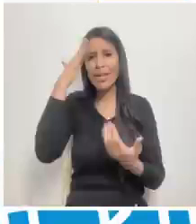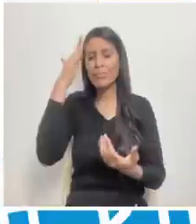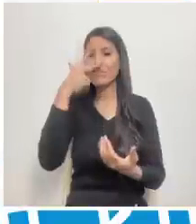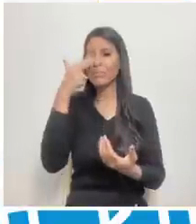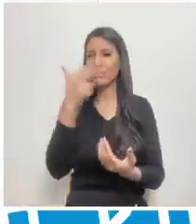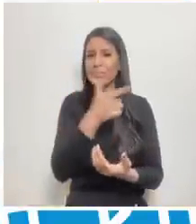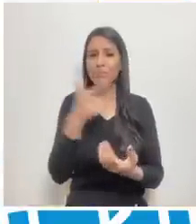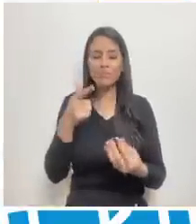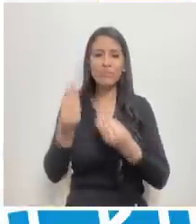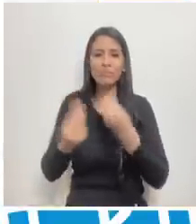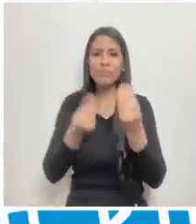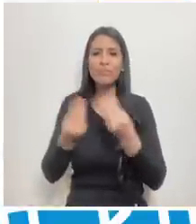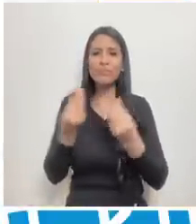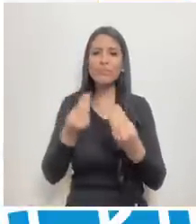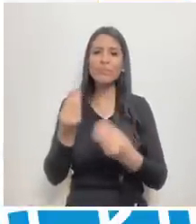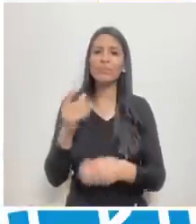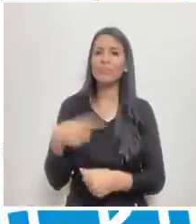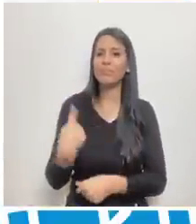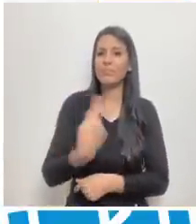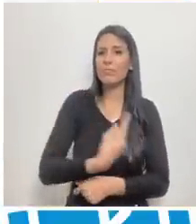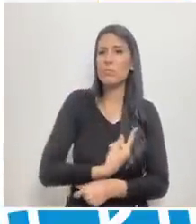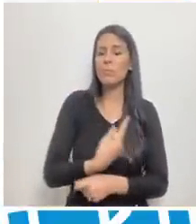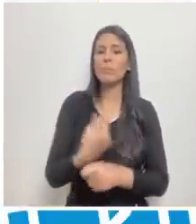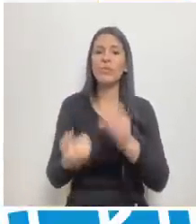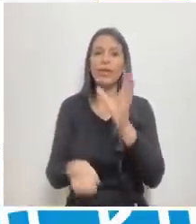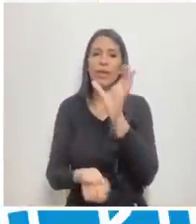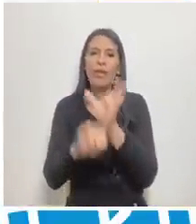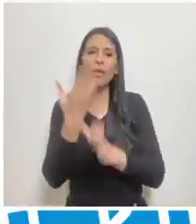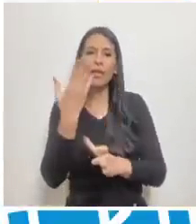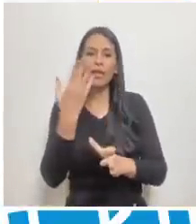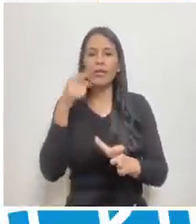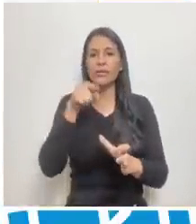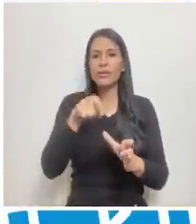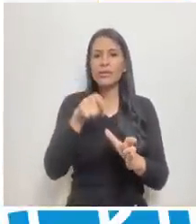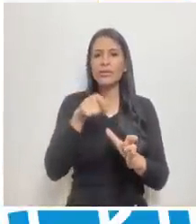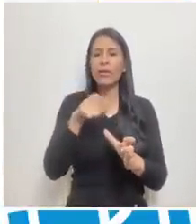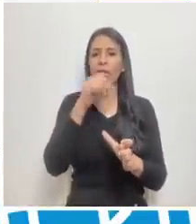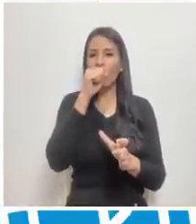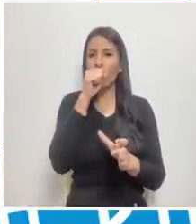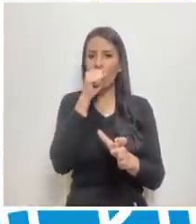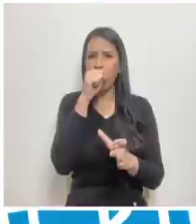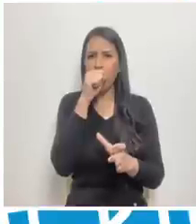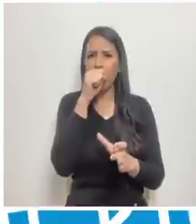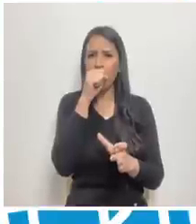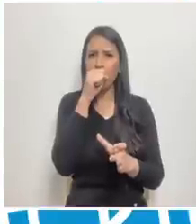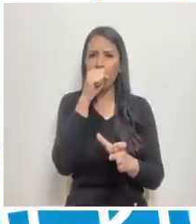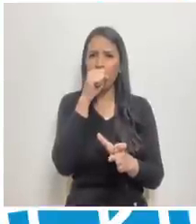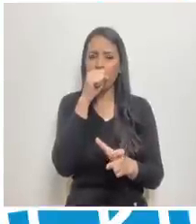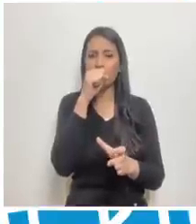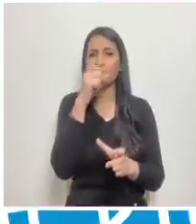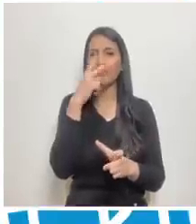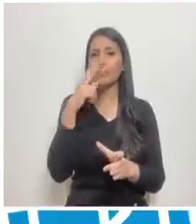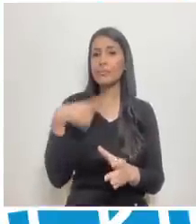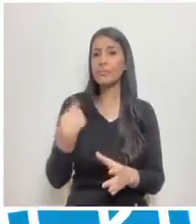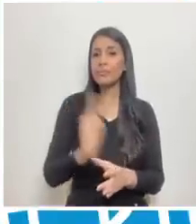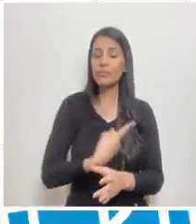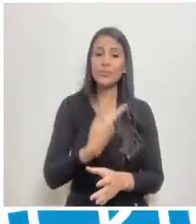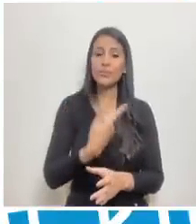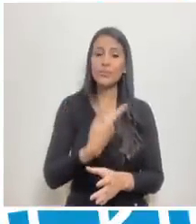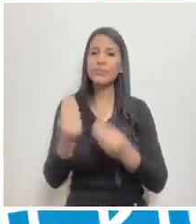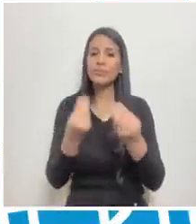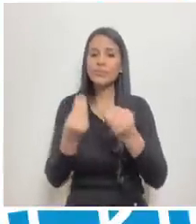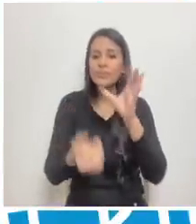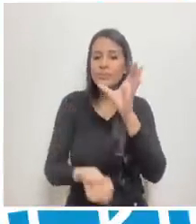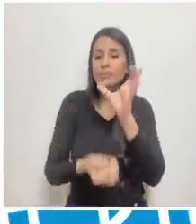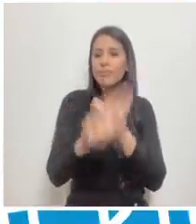de referência para avaliação apenas para essa avaliação desse ano, né? Assim, as avaliações em larga escala, ela